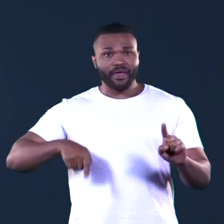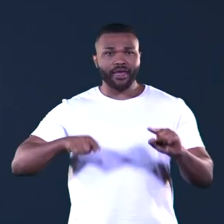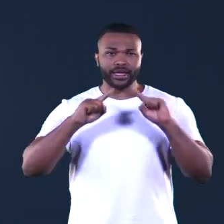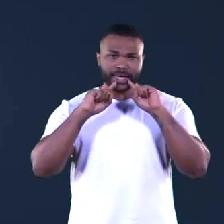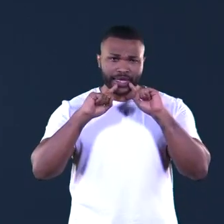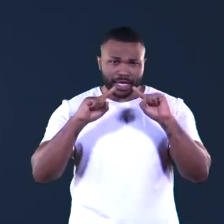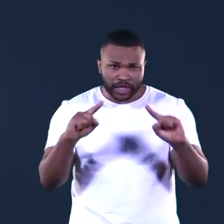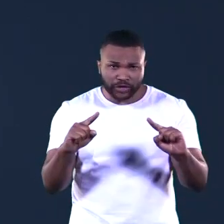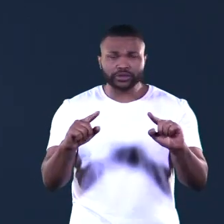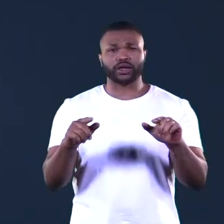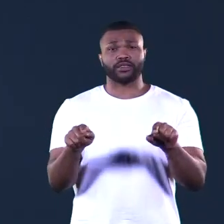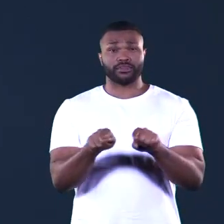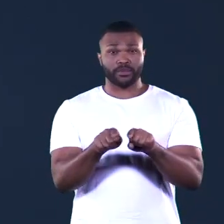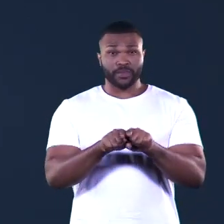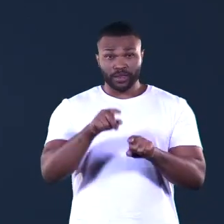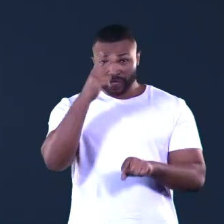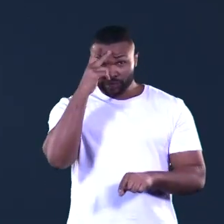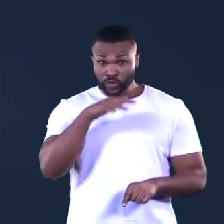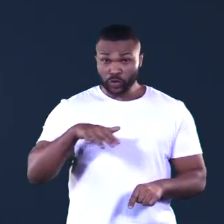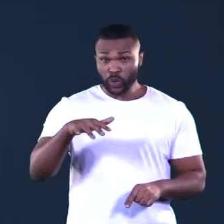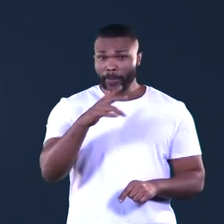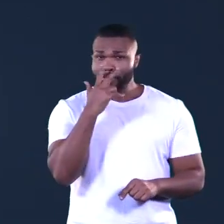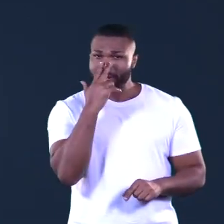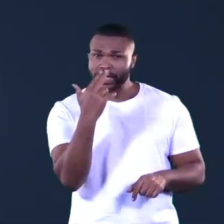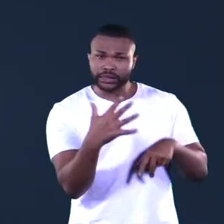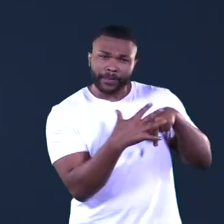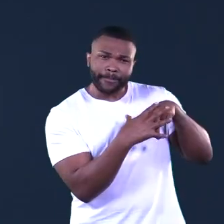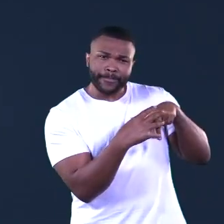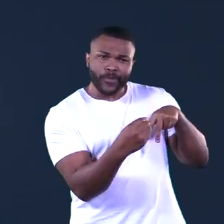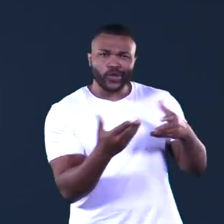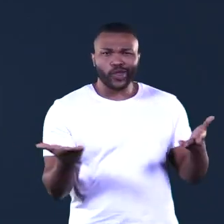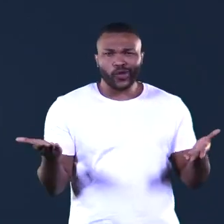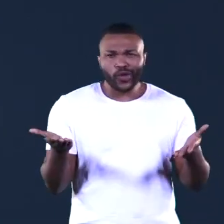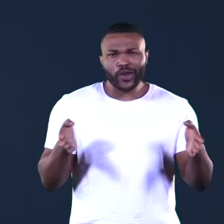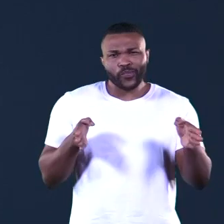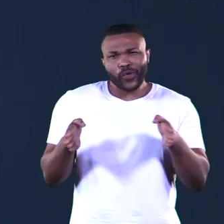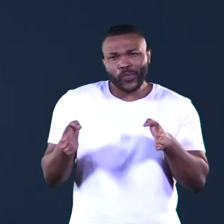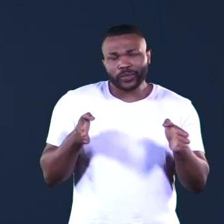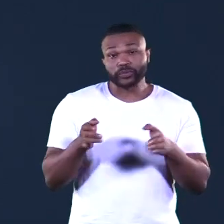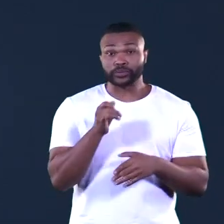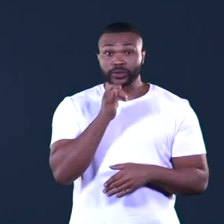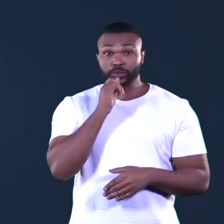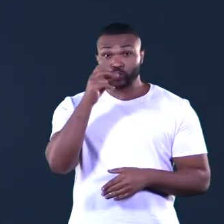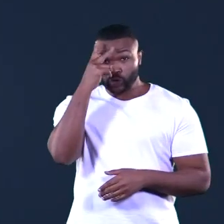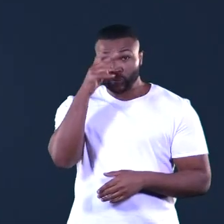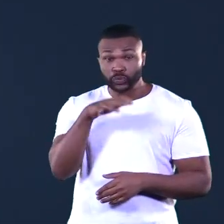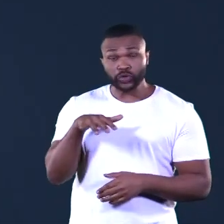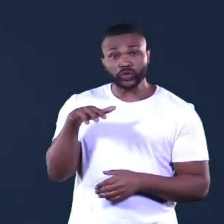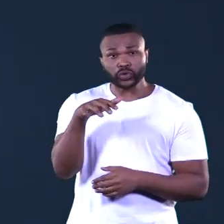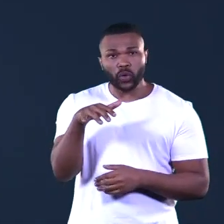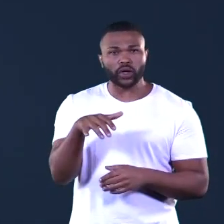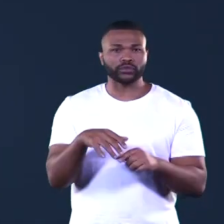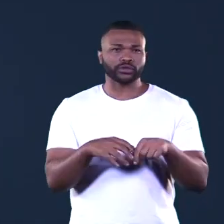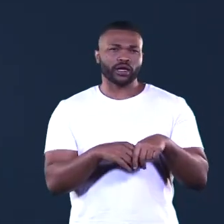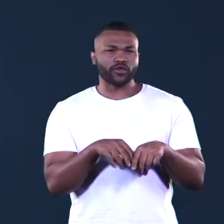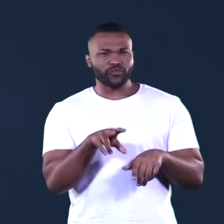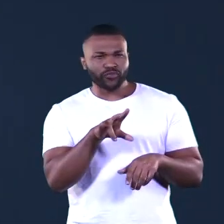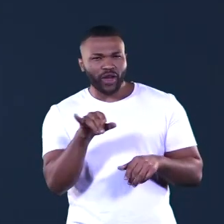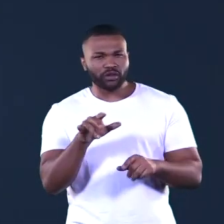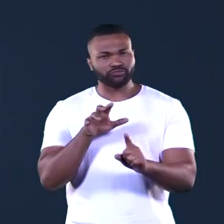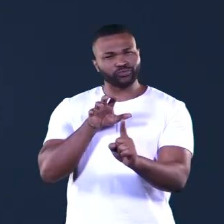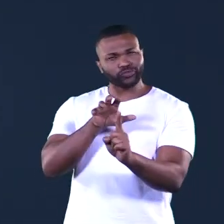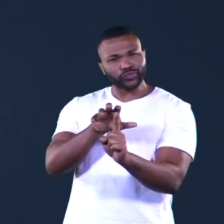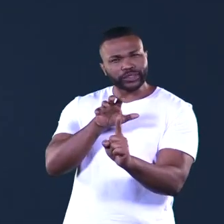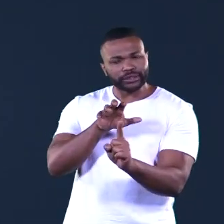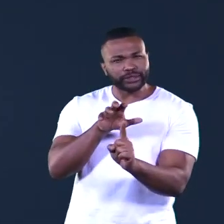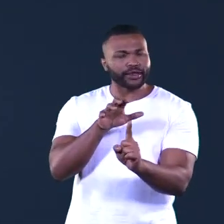necessariamente cancelamento. Cancelamento, para muita gente, é moda, é status. Na medida em que tem muita gente que aspira ao cancelamento, porque isso vai te conferir